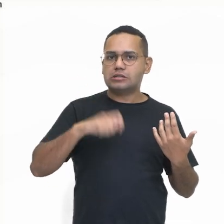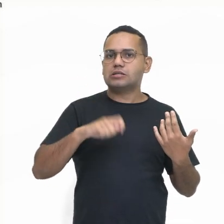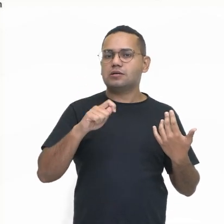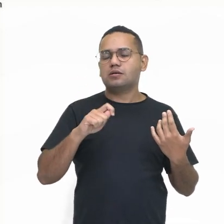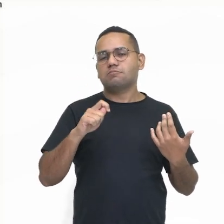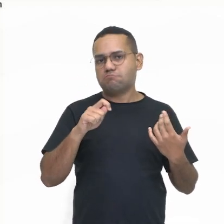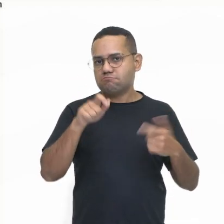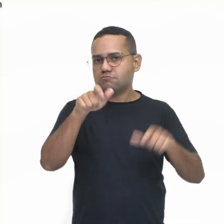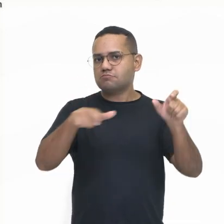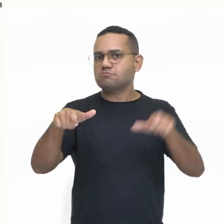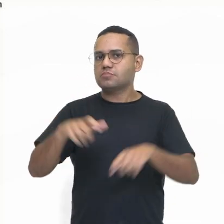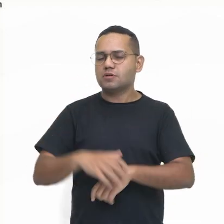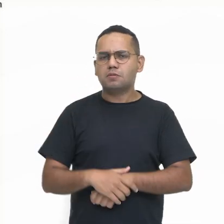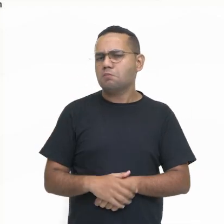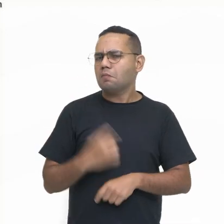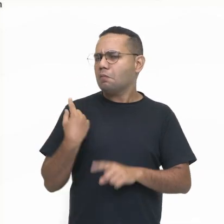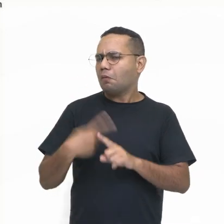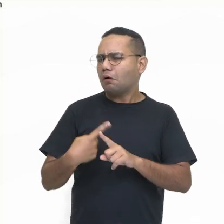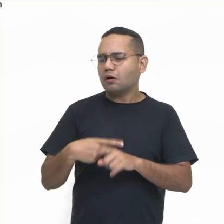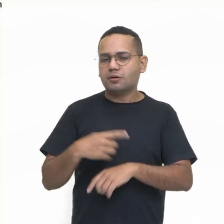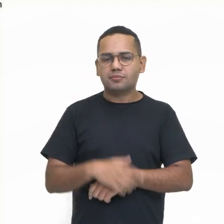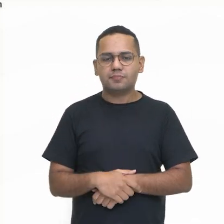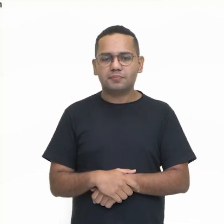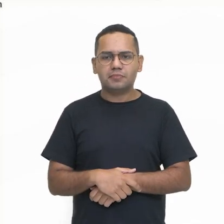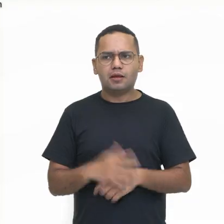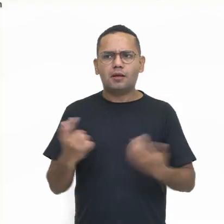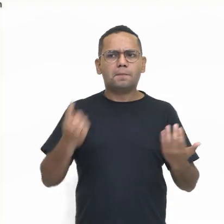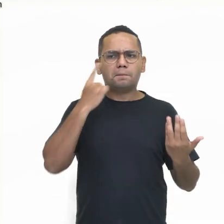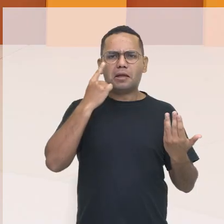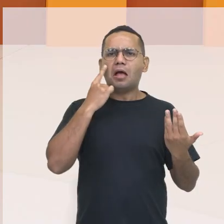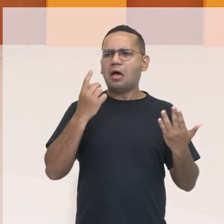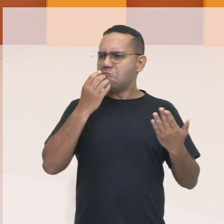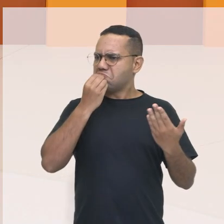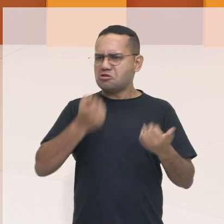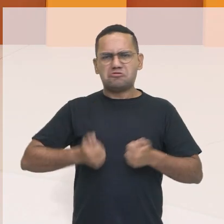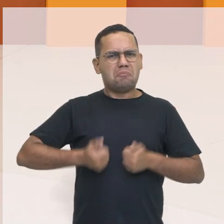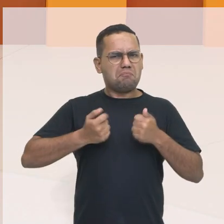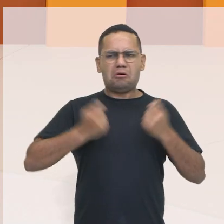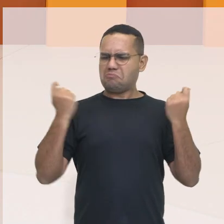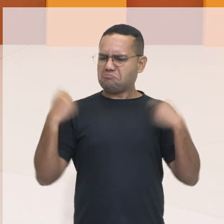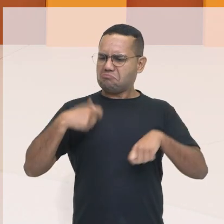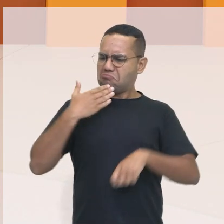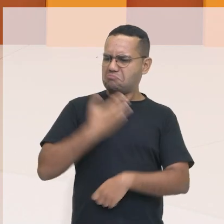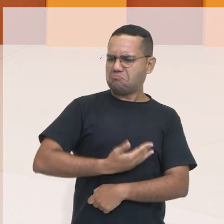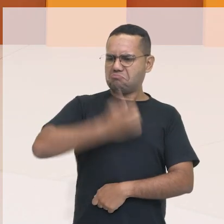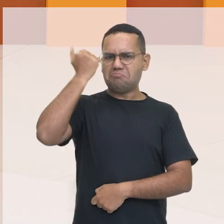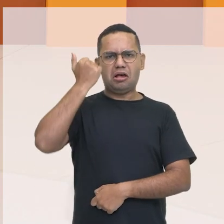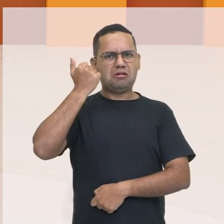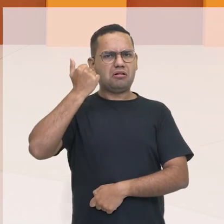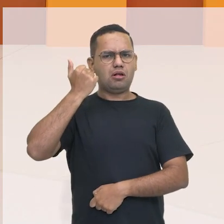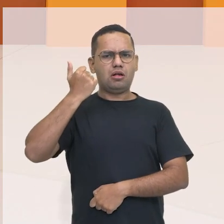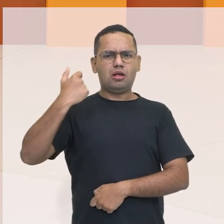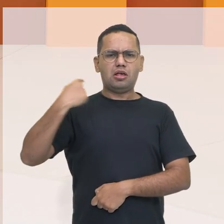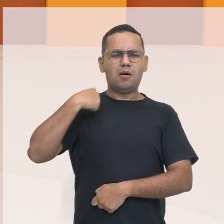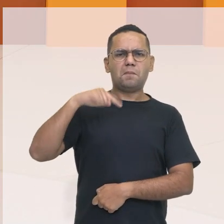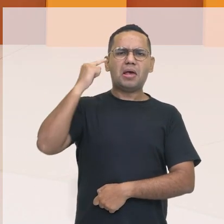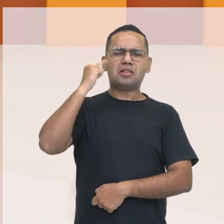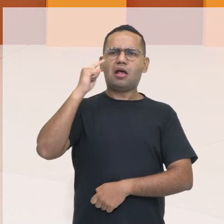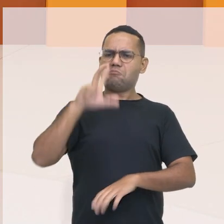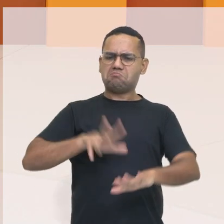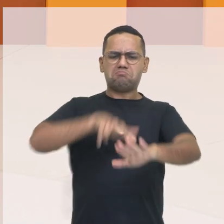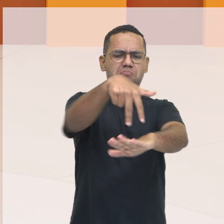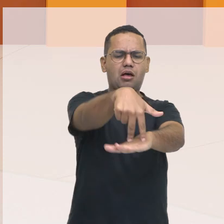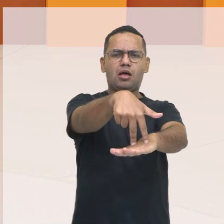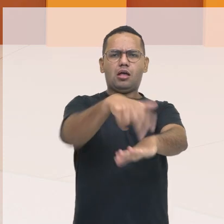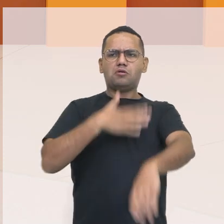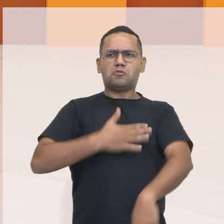perigosas, gente? Porque elas se acham as tais e aí vão achar que são salvador da pátria